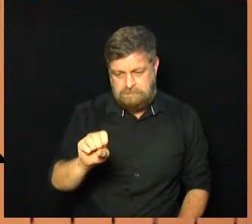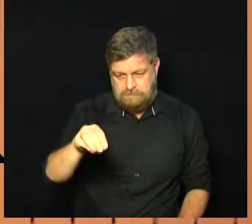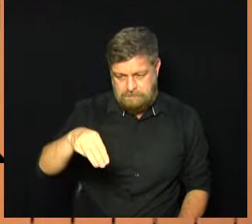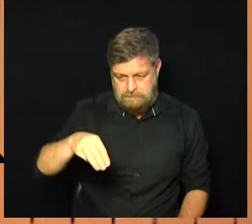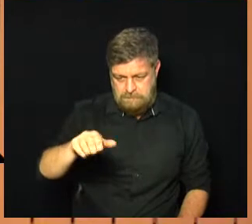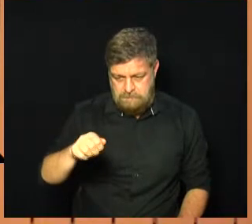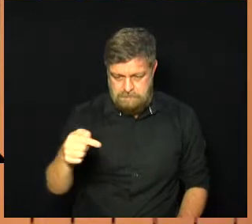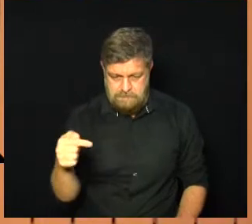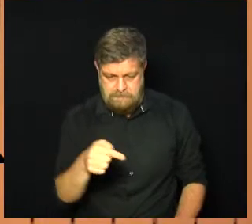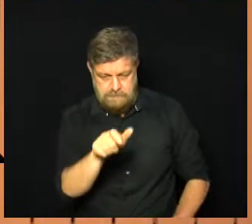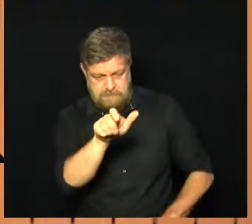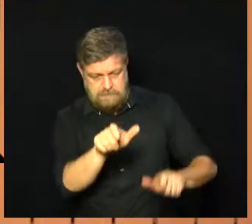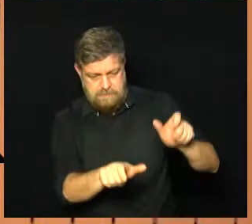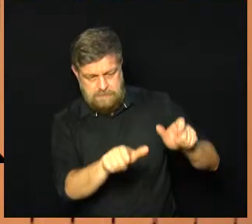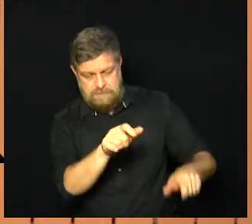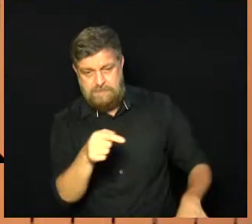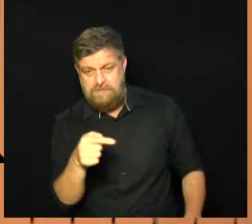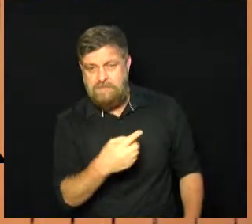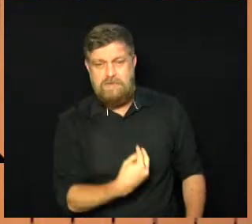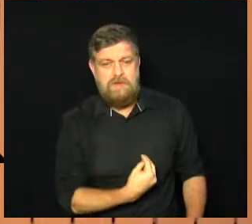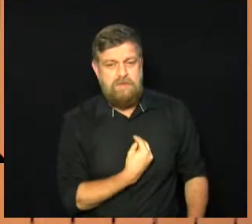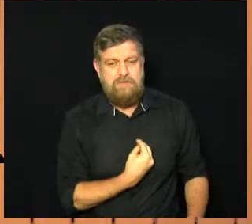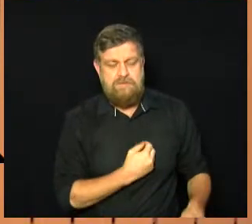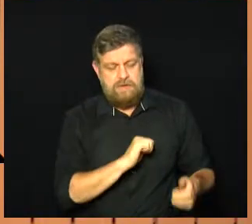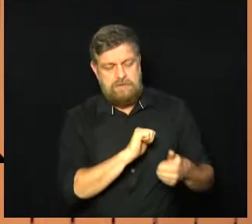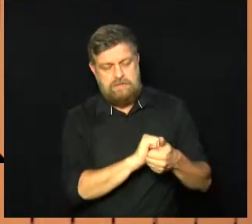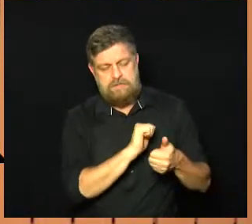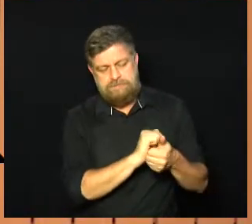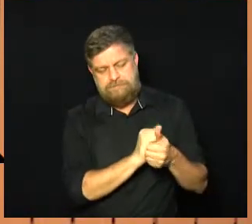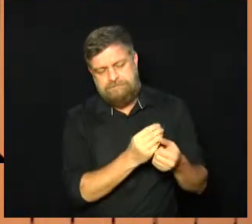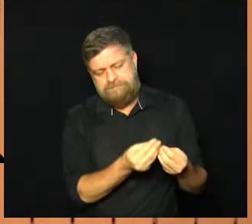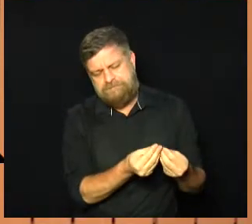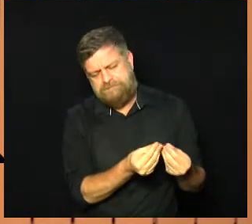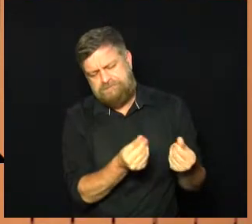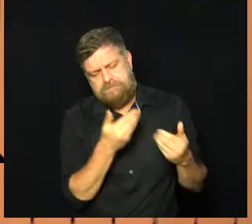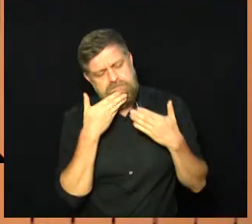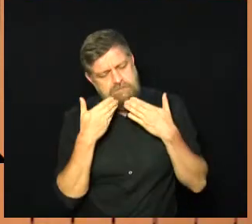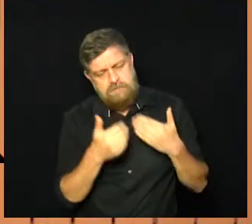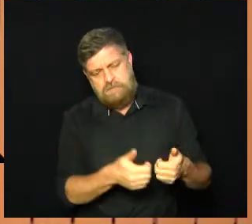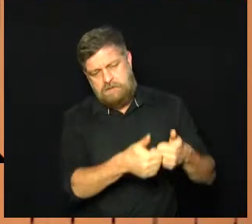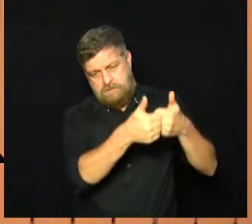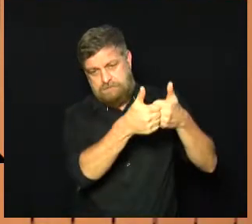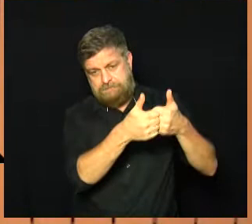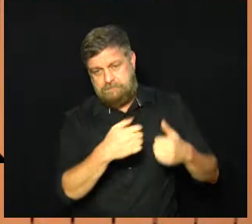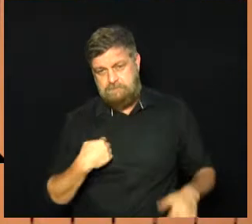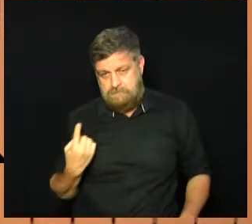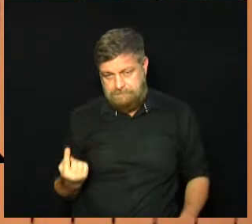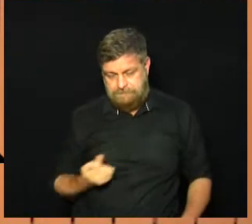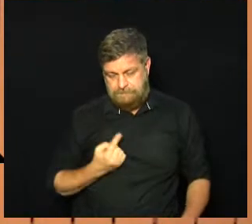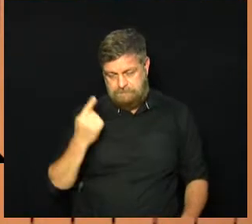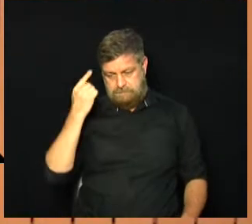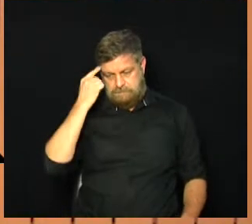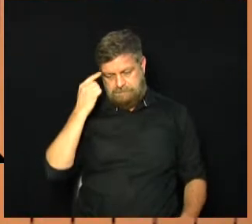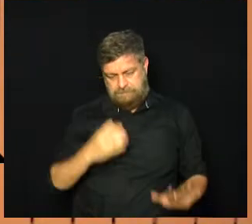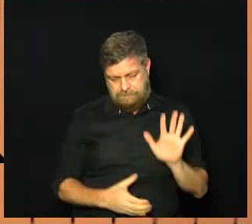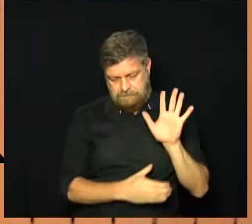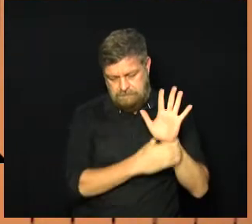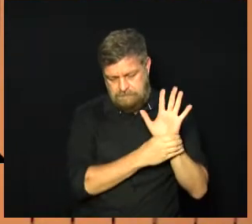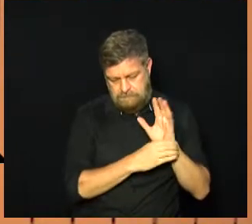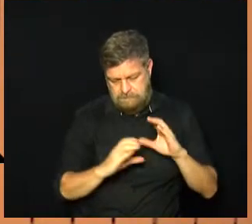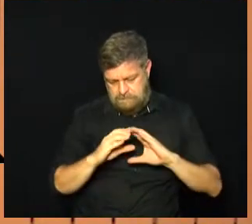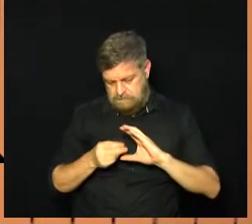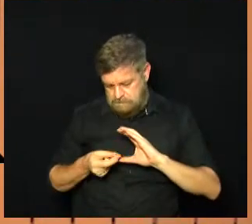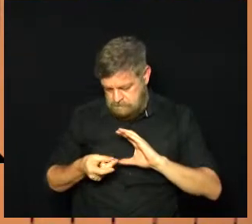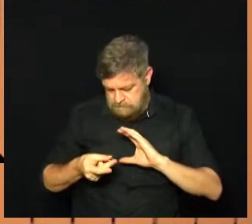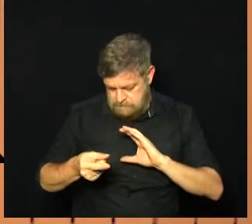uma sobrevida, né, naquele momento, uma qualidade de vida maior. Então, quando a gente trata, né, esse desenvolvimento sustentável, esse desenvolvimento